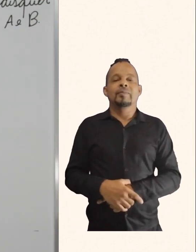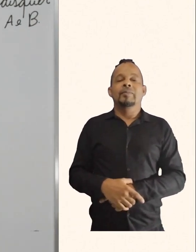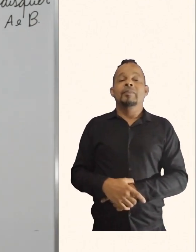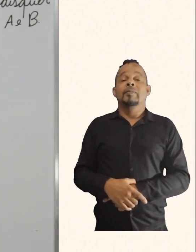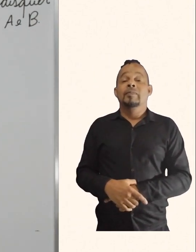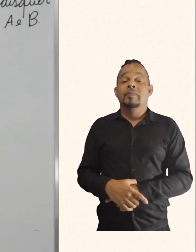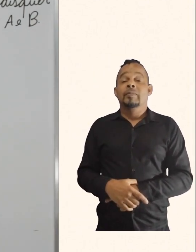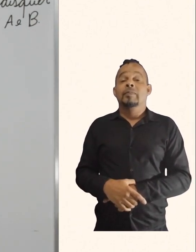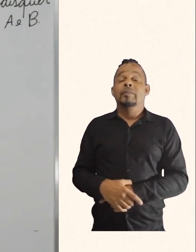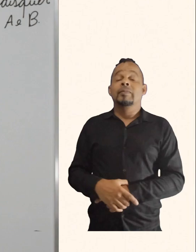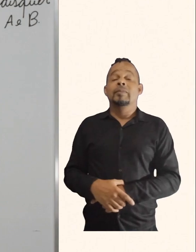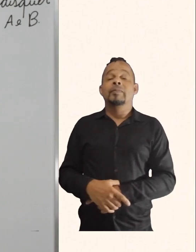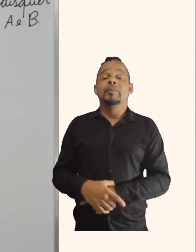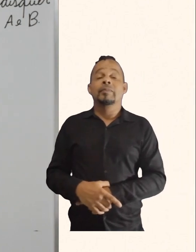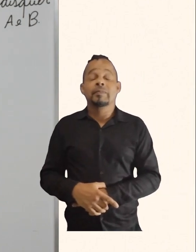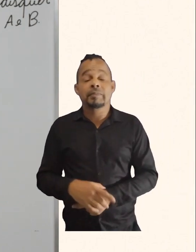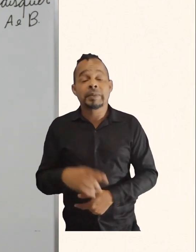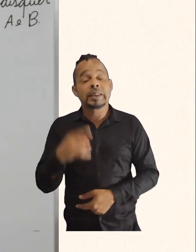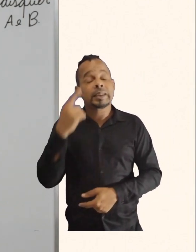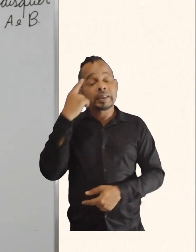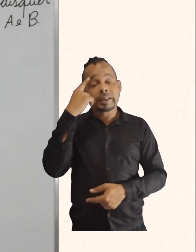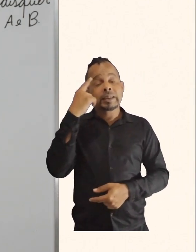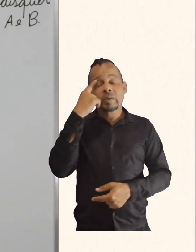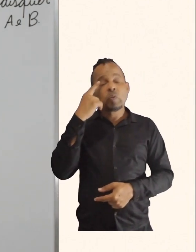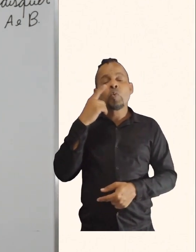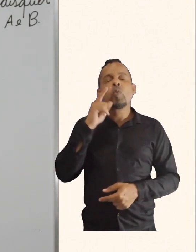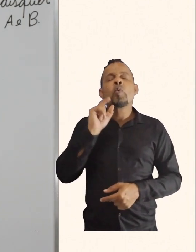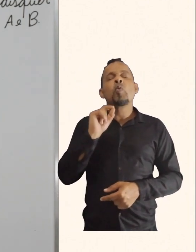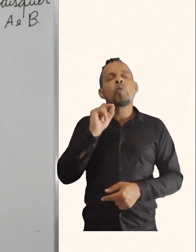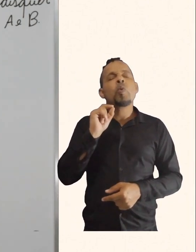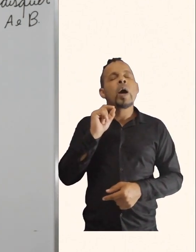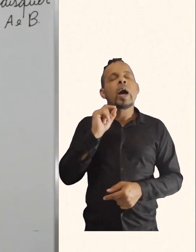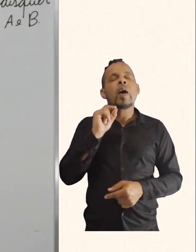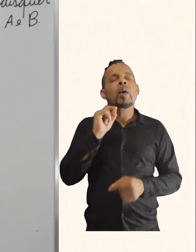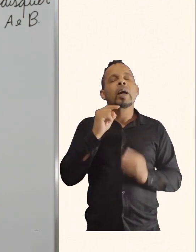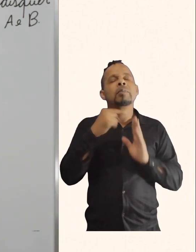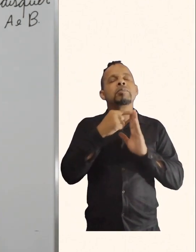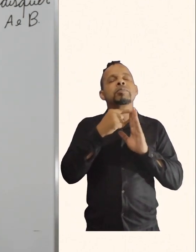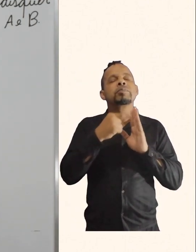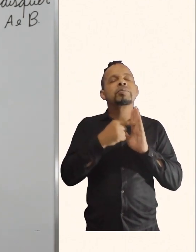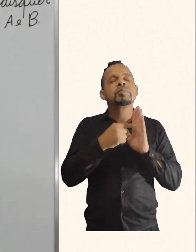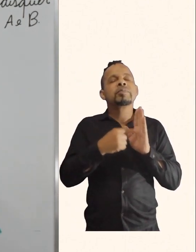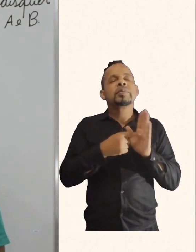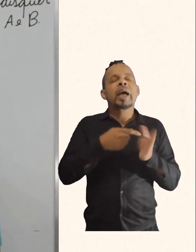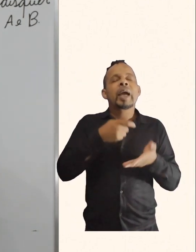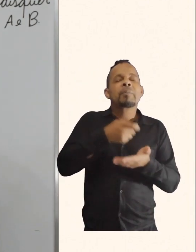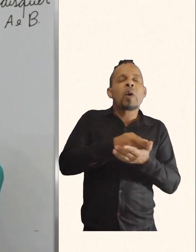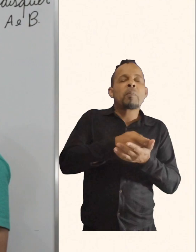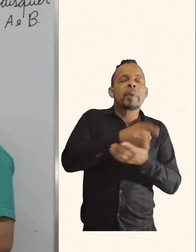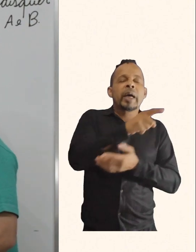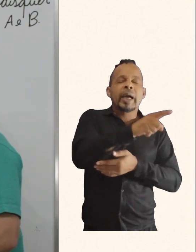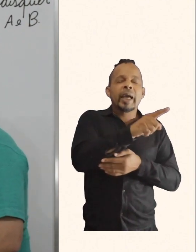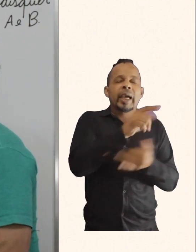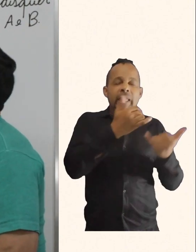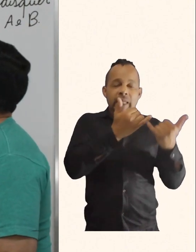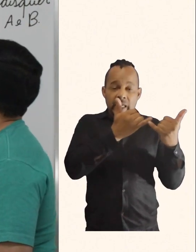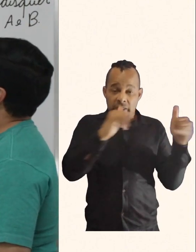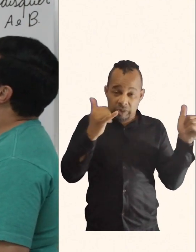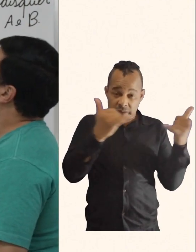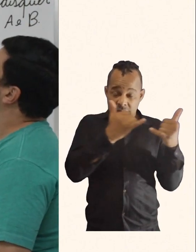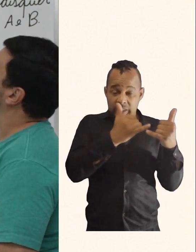em qual é esta condição que nós temos que impor sobre a nossa